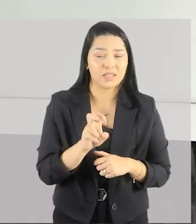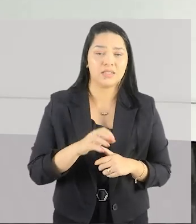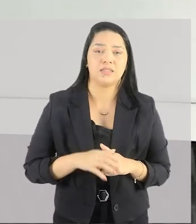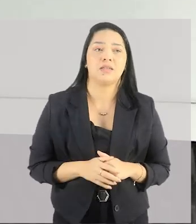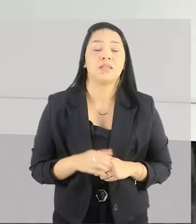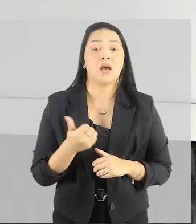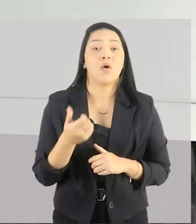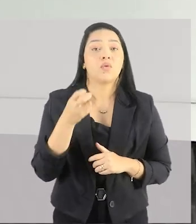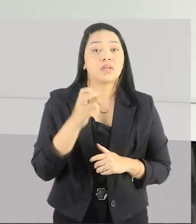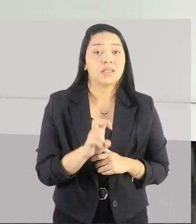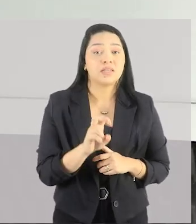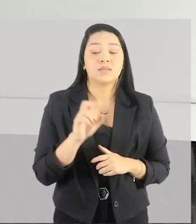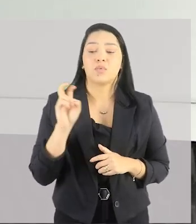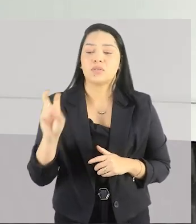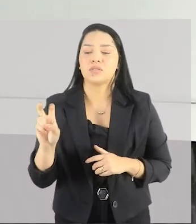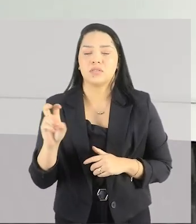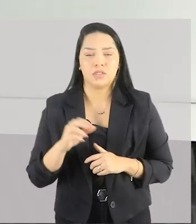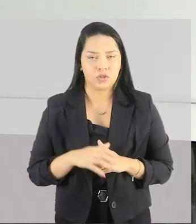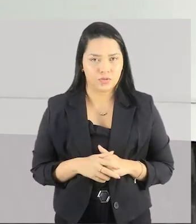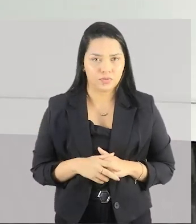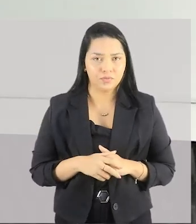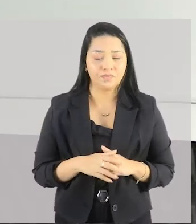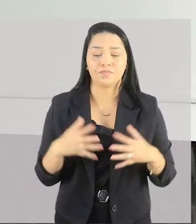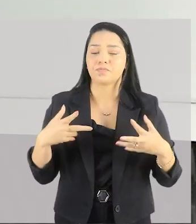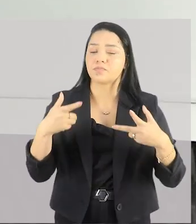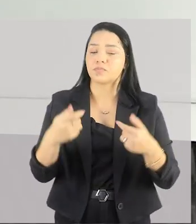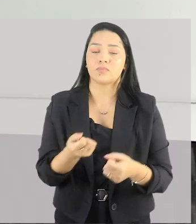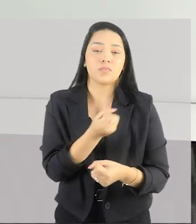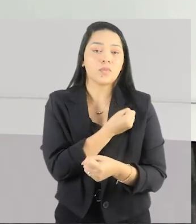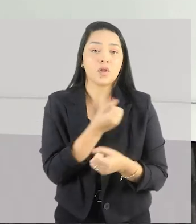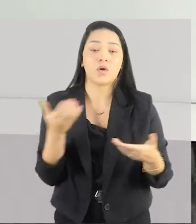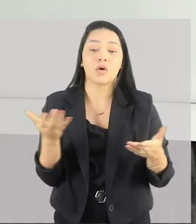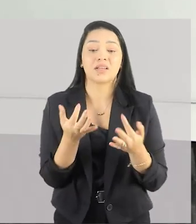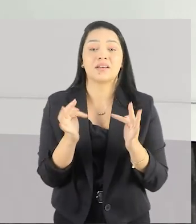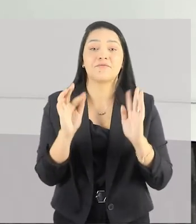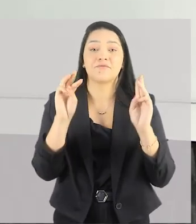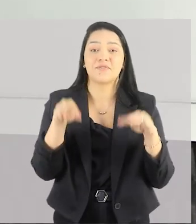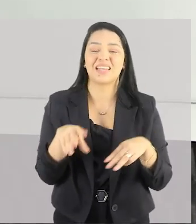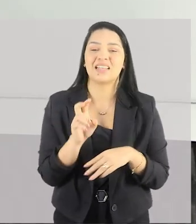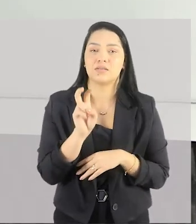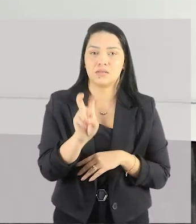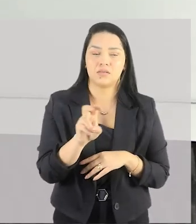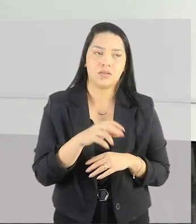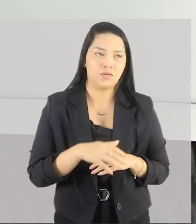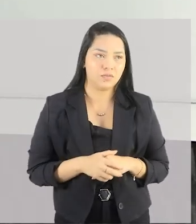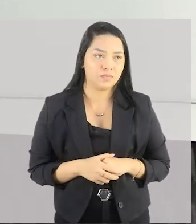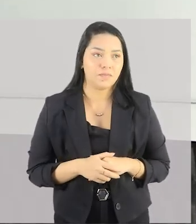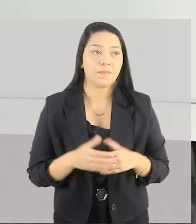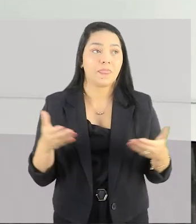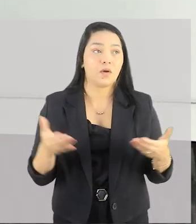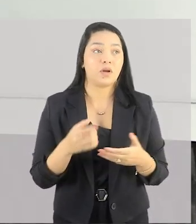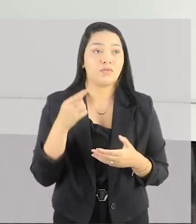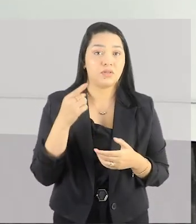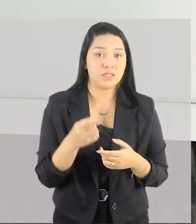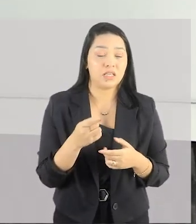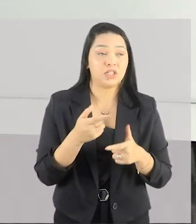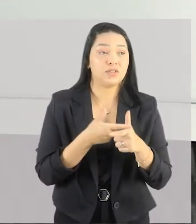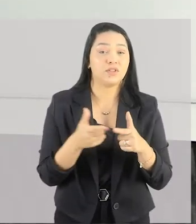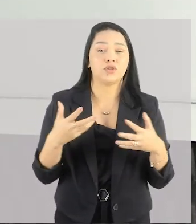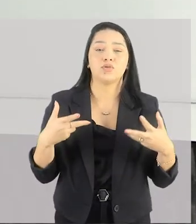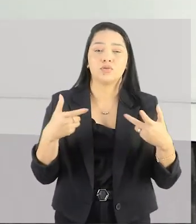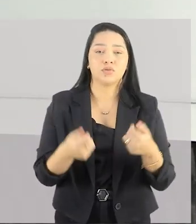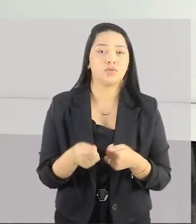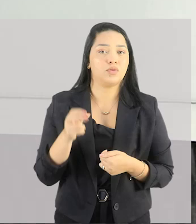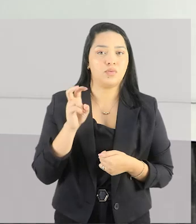Então, 15 por 5, 5. Todos os números agora terminam em 5. Então, o que você faz? Você divide tudo